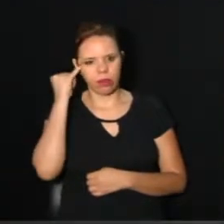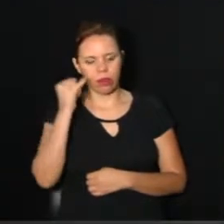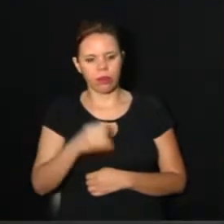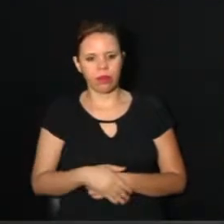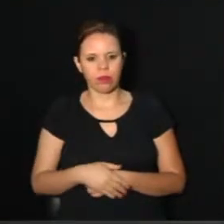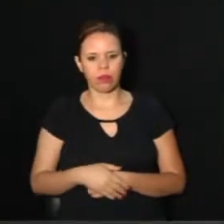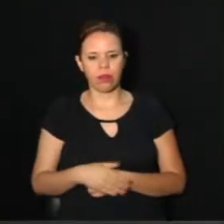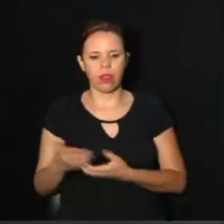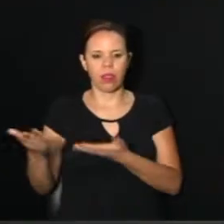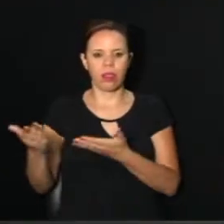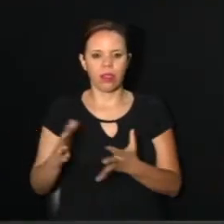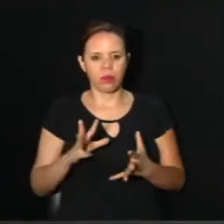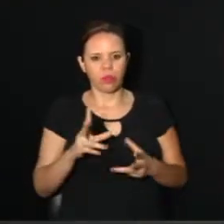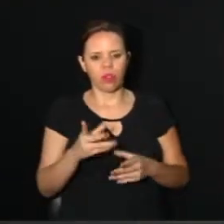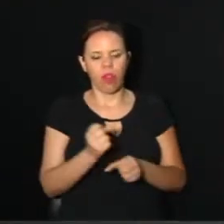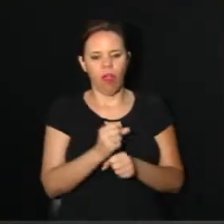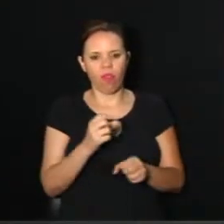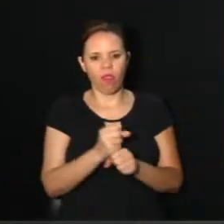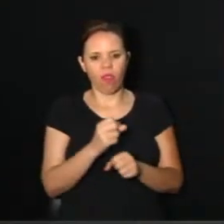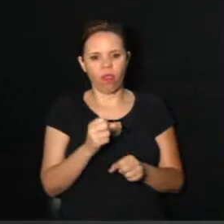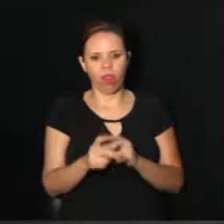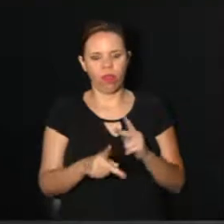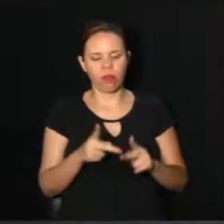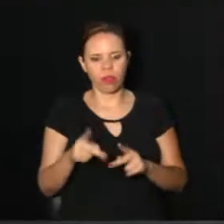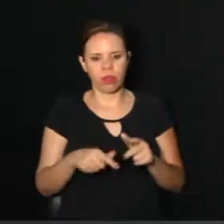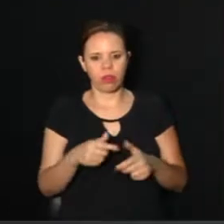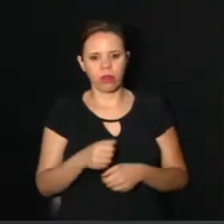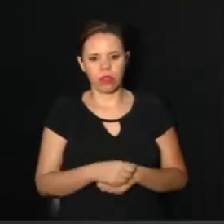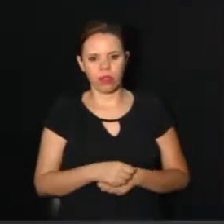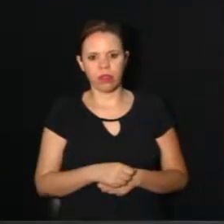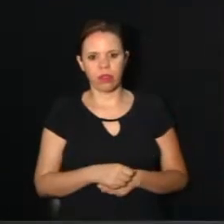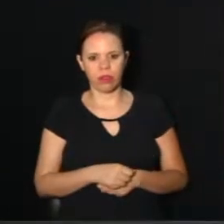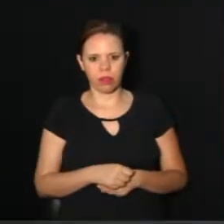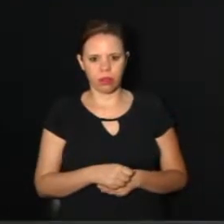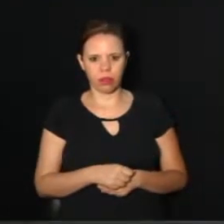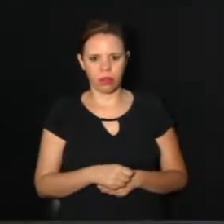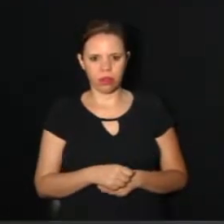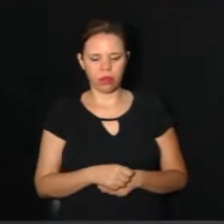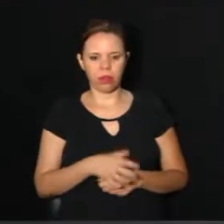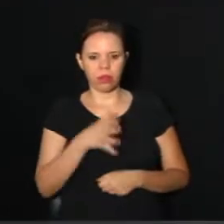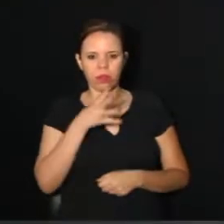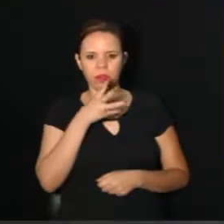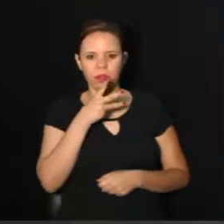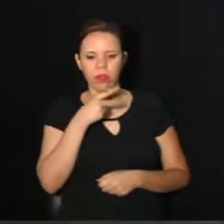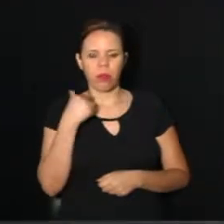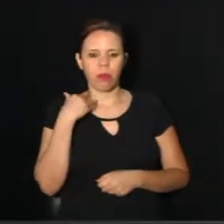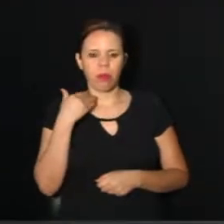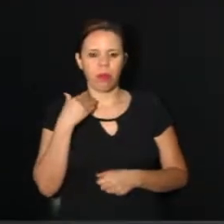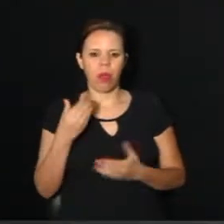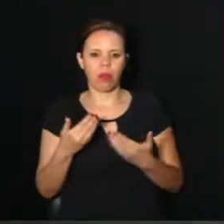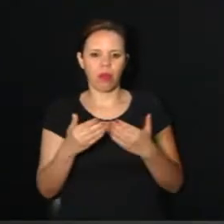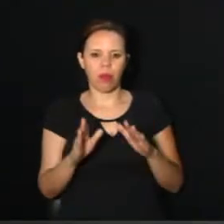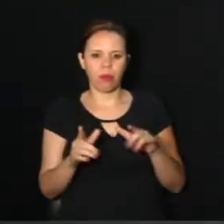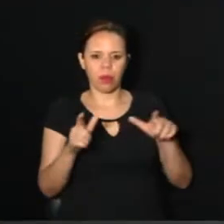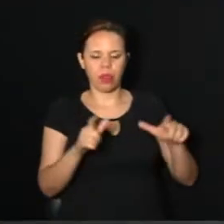Ele recebia todas as contas da região e demorou para o banco ir até lá.